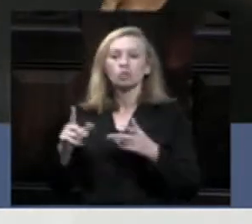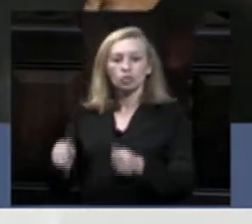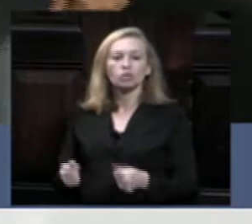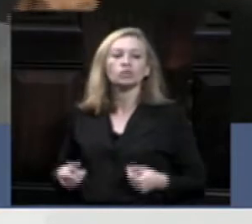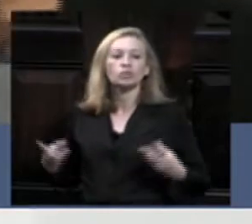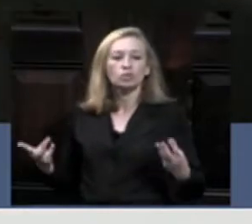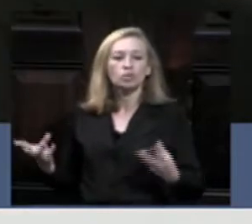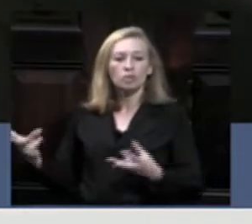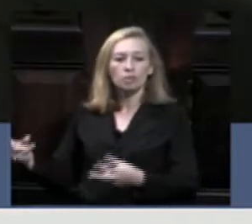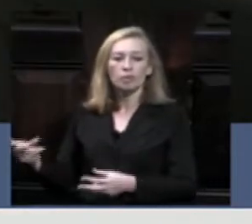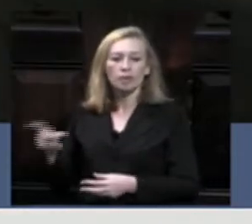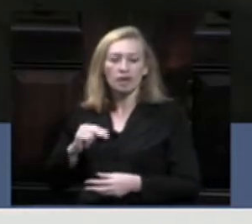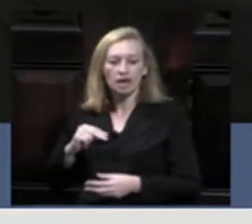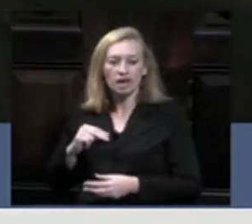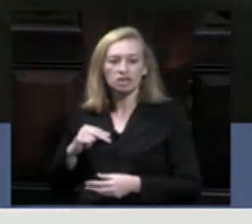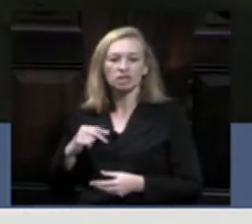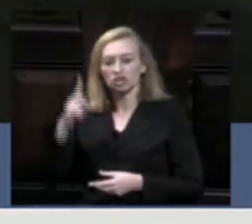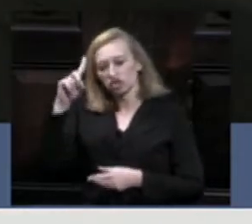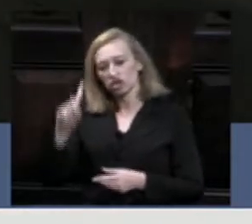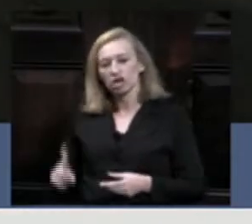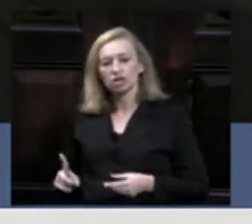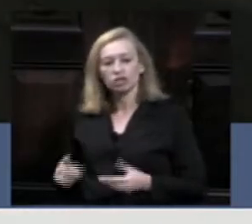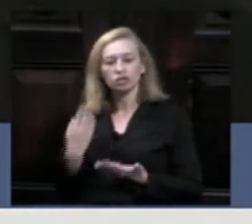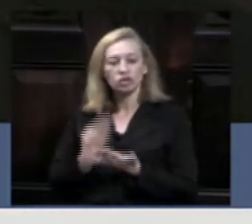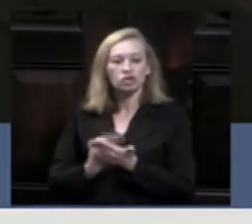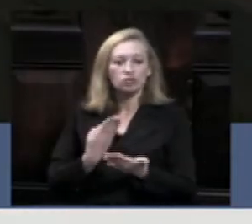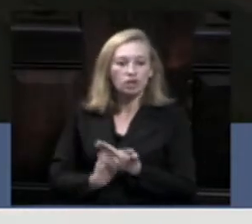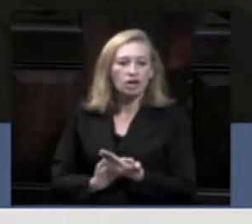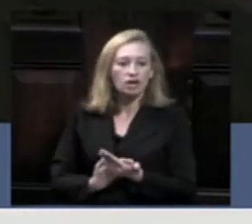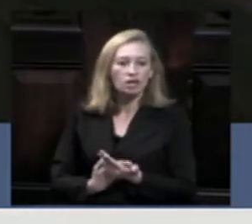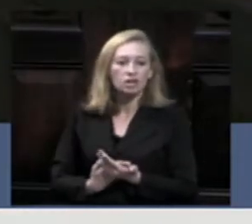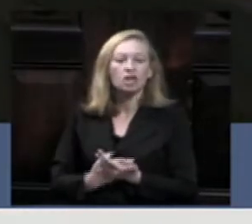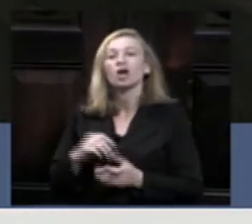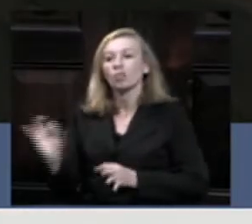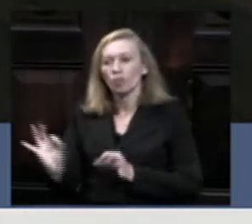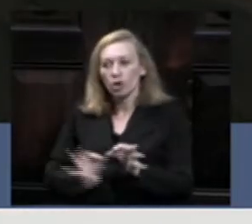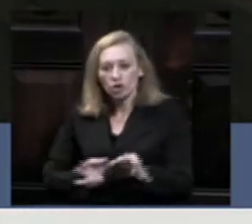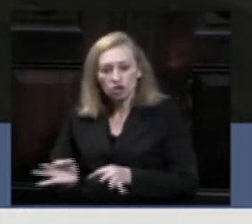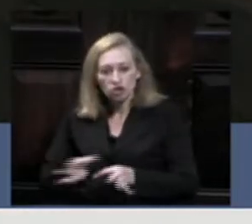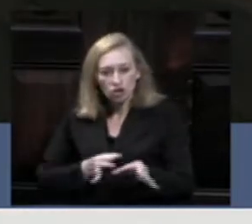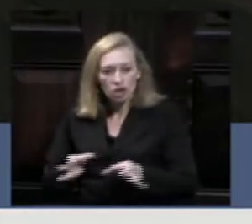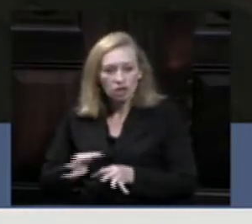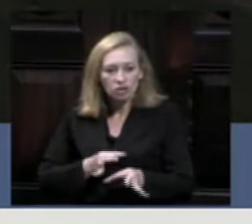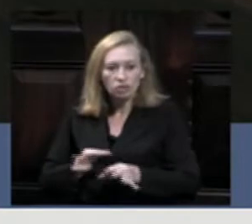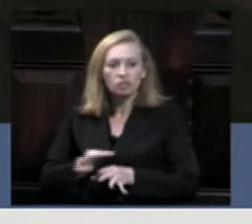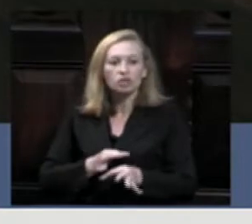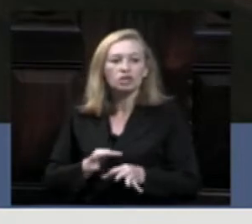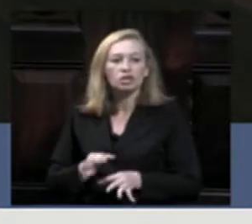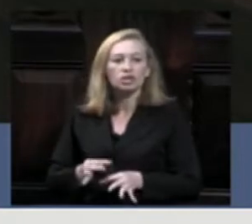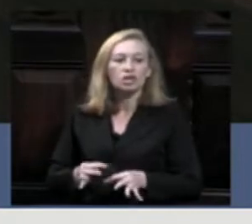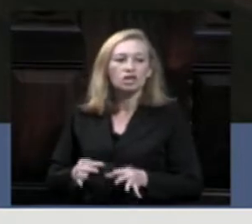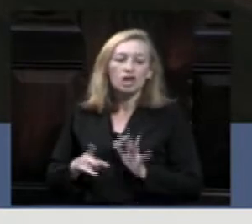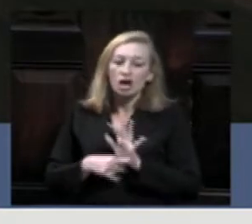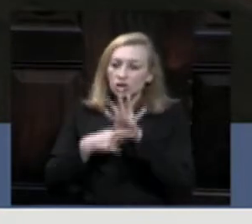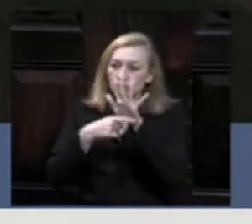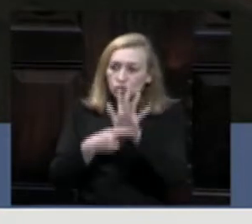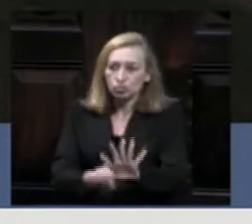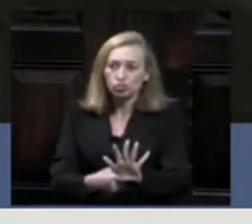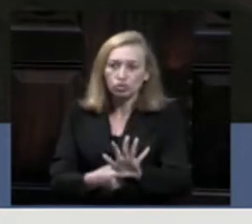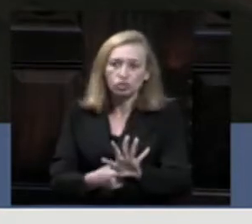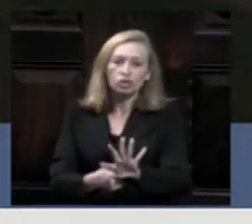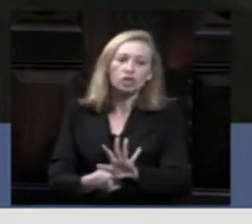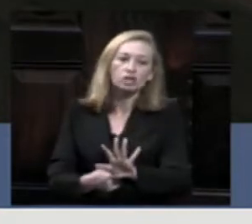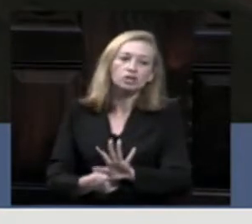o direito de estudar, né? Então, é um projeto que facilita o convênio, que facilita